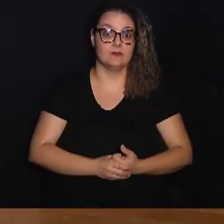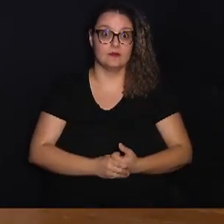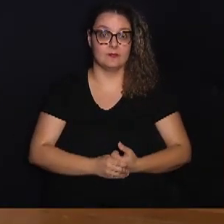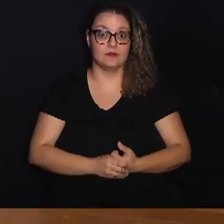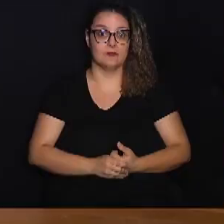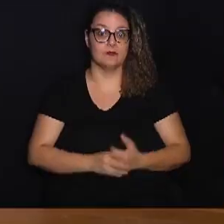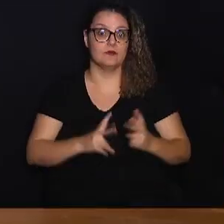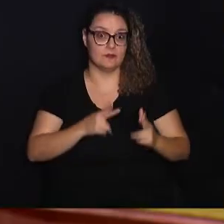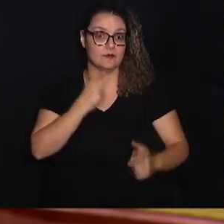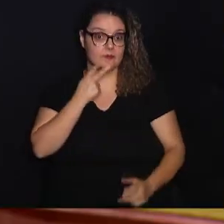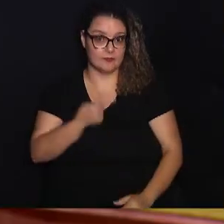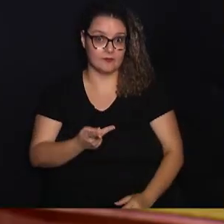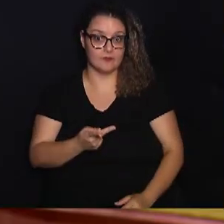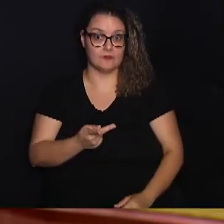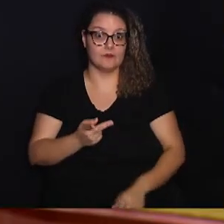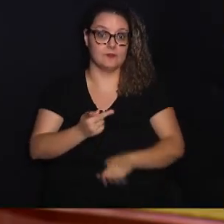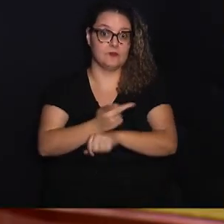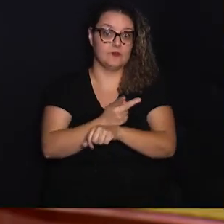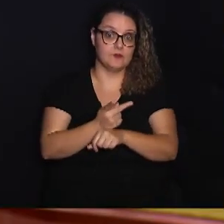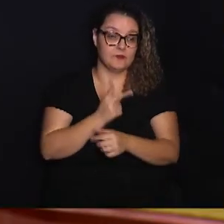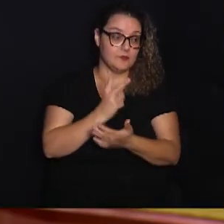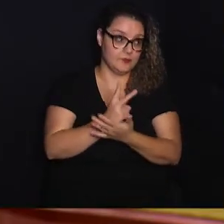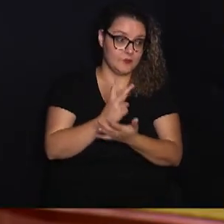Como eu falei, a gente sempre busca